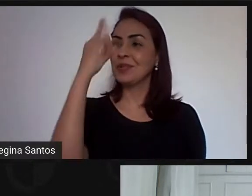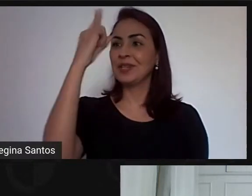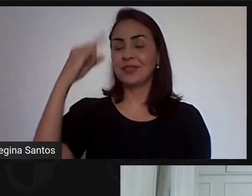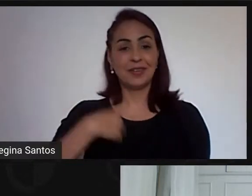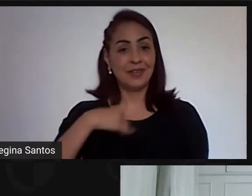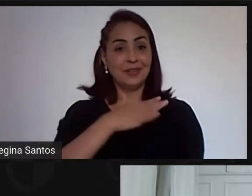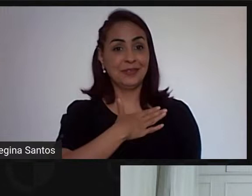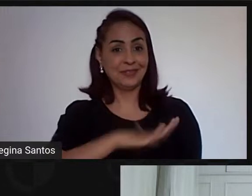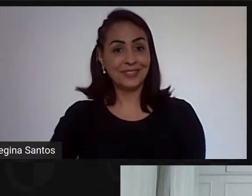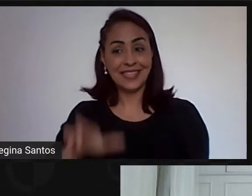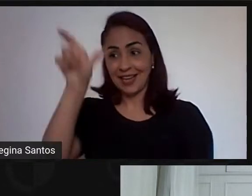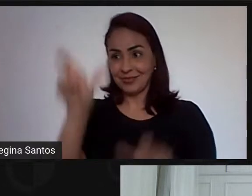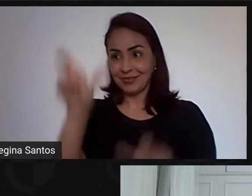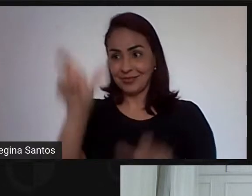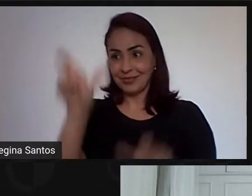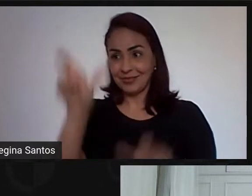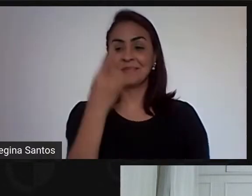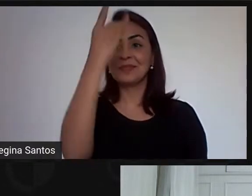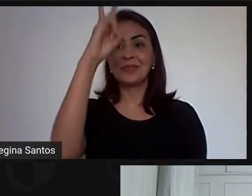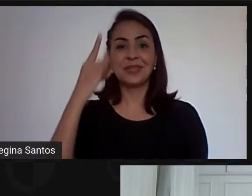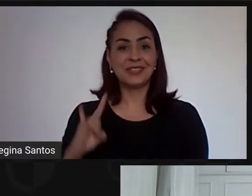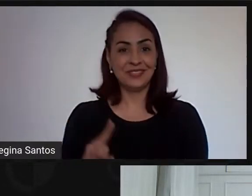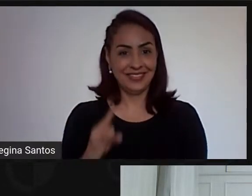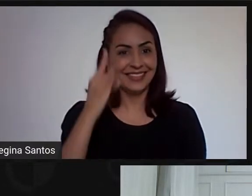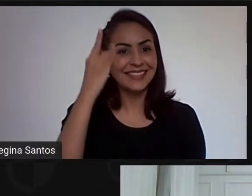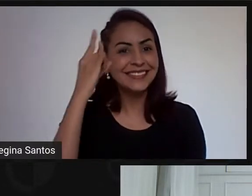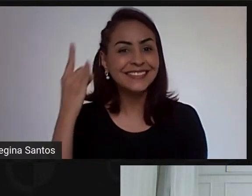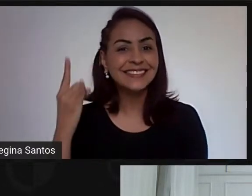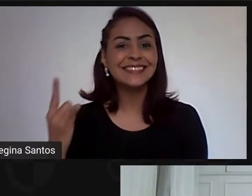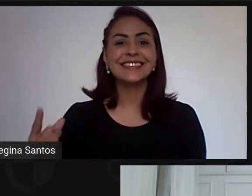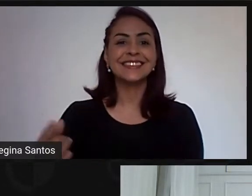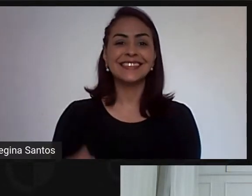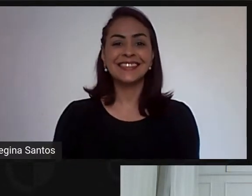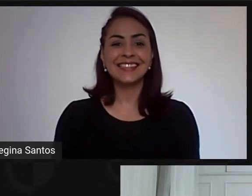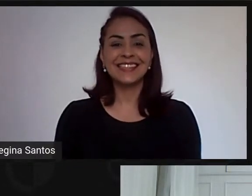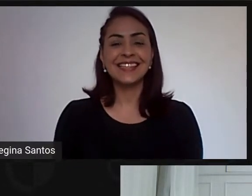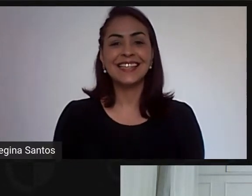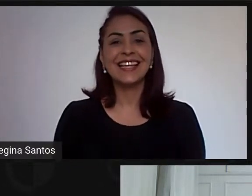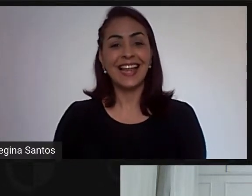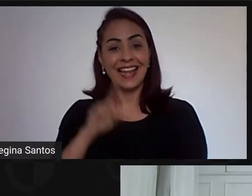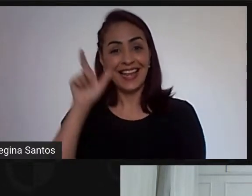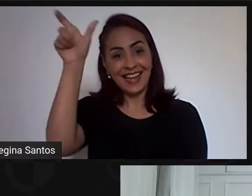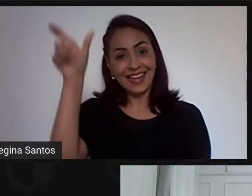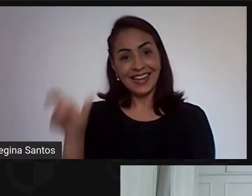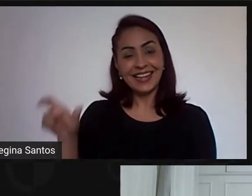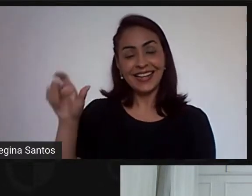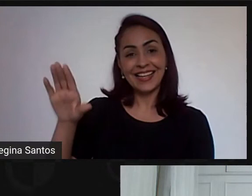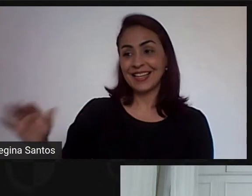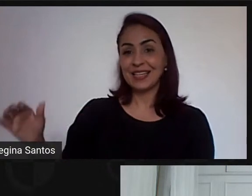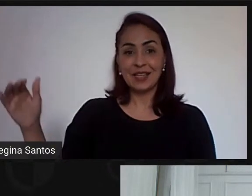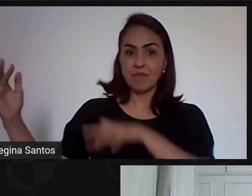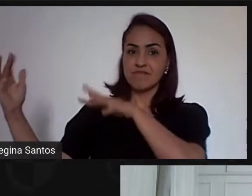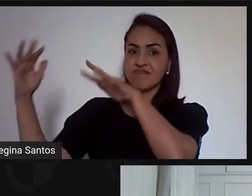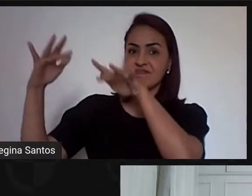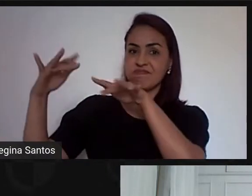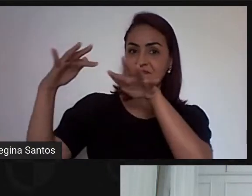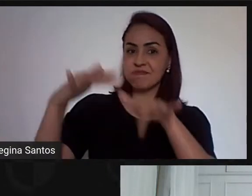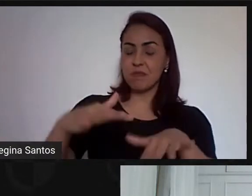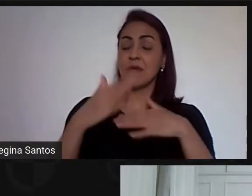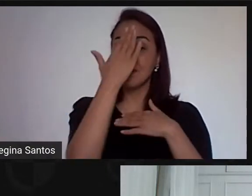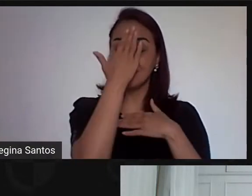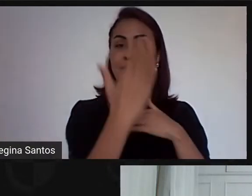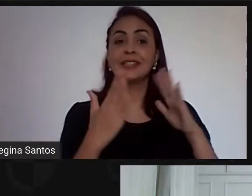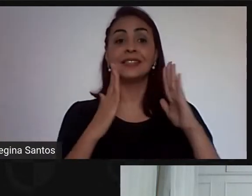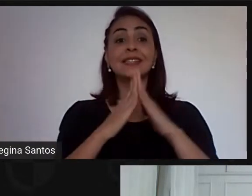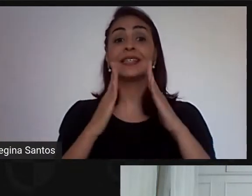Brasileira e os bolivianos desciam luz lá do quartel, desciam para o Rio, mesmo em frente à casa da minha tia, onde eu